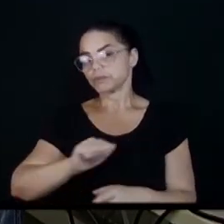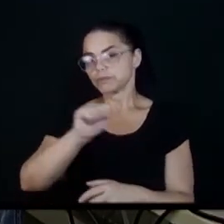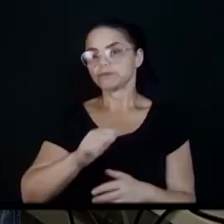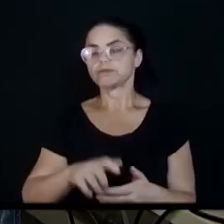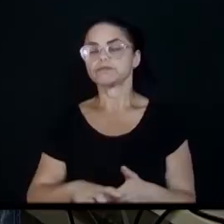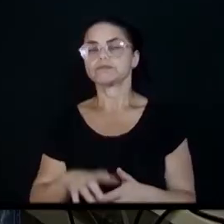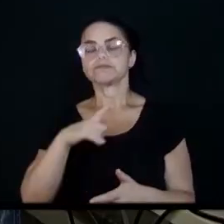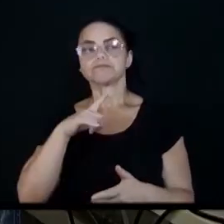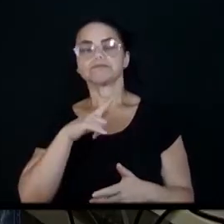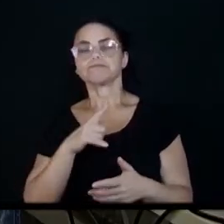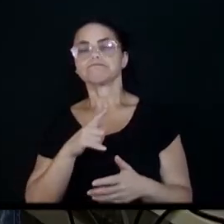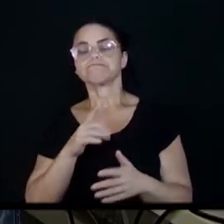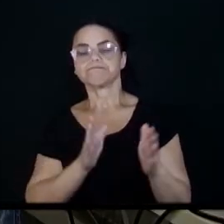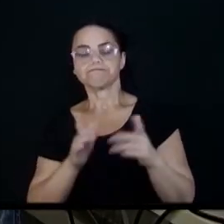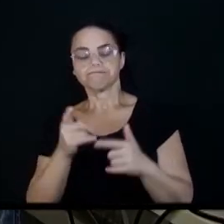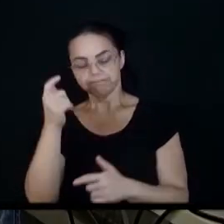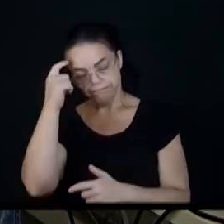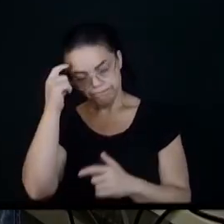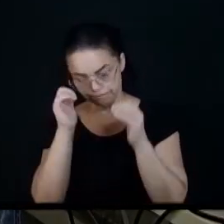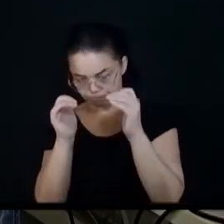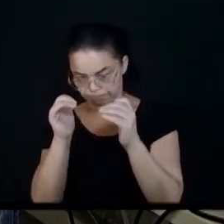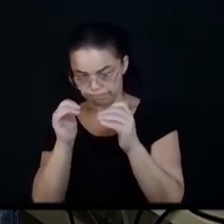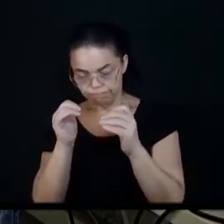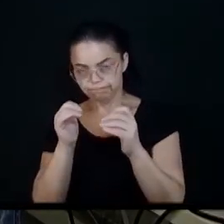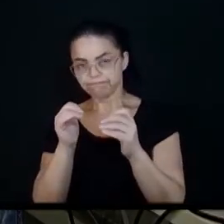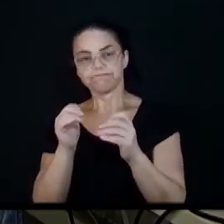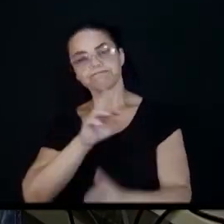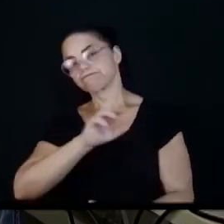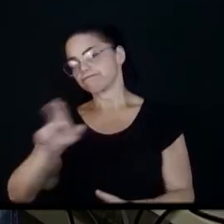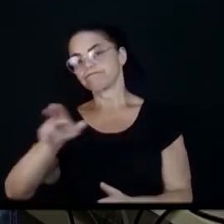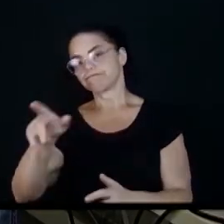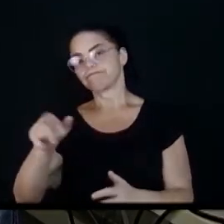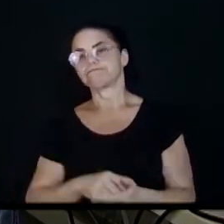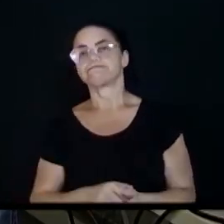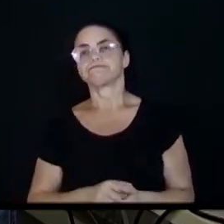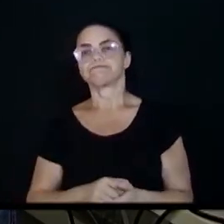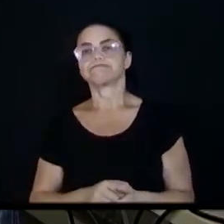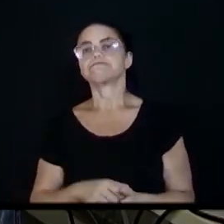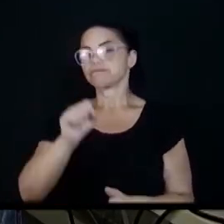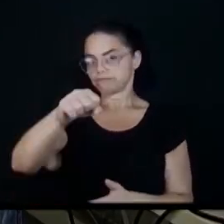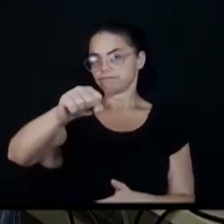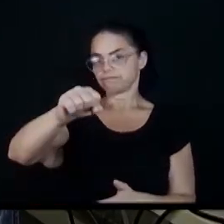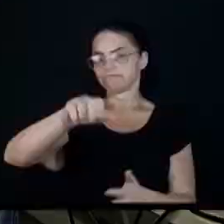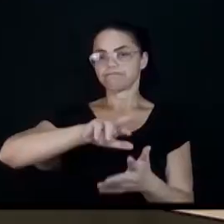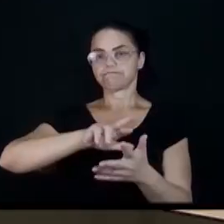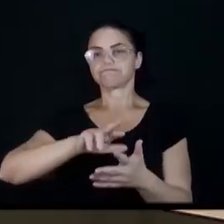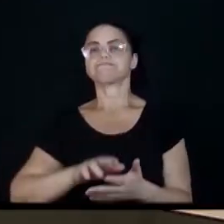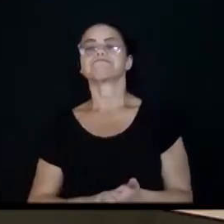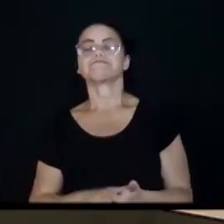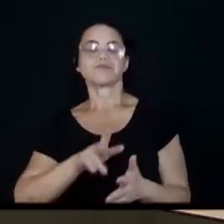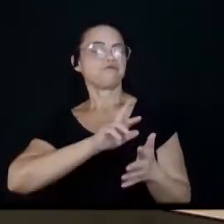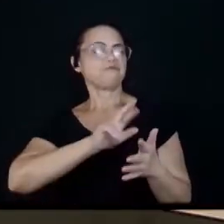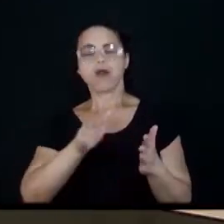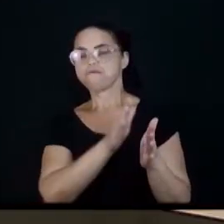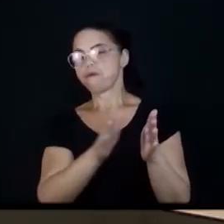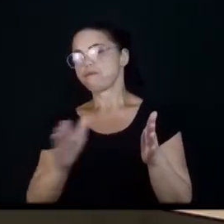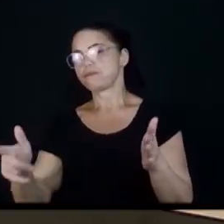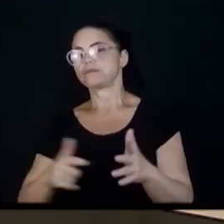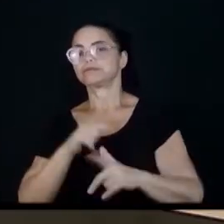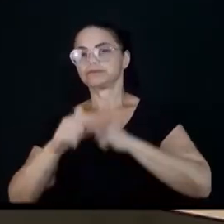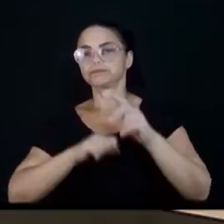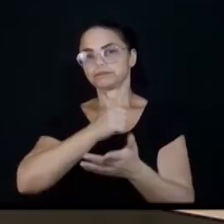parou e pensou em fazer algo diferente? Sim, muitos momentos. Eu acho que o trabalho social ele